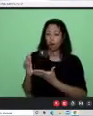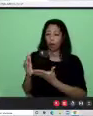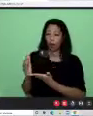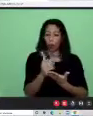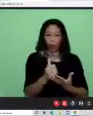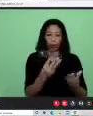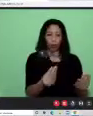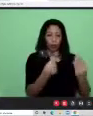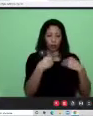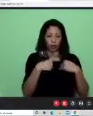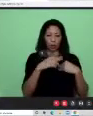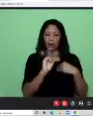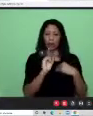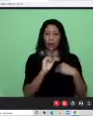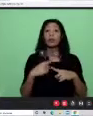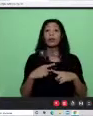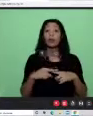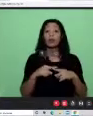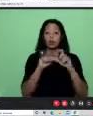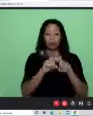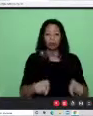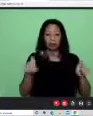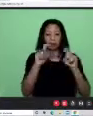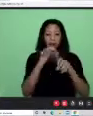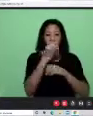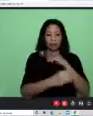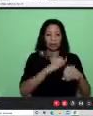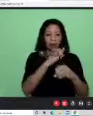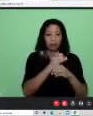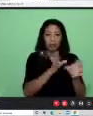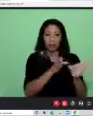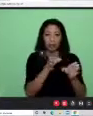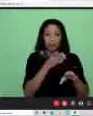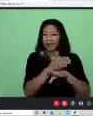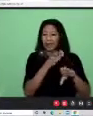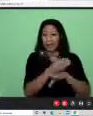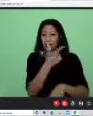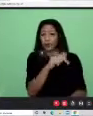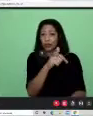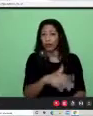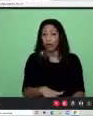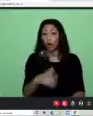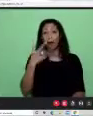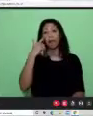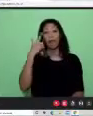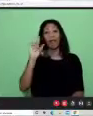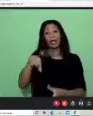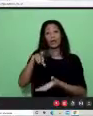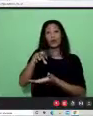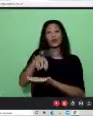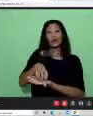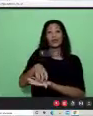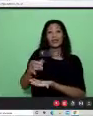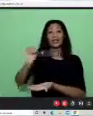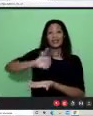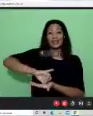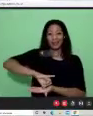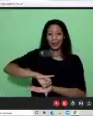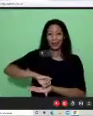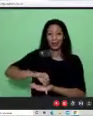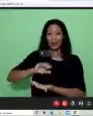o computador dela estava sem acesso à internet. E veja que é aqui no centro, aqui no bairro Boa Esperança, a central de